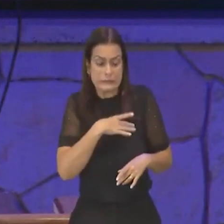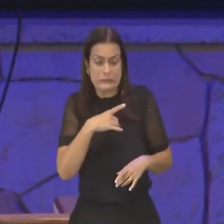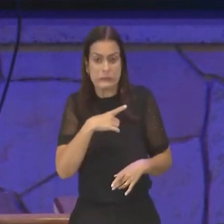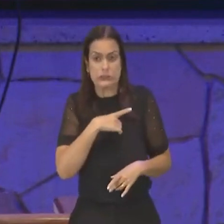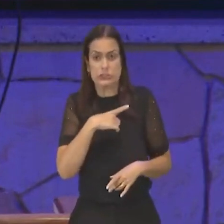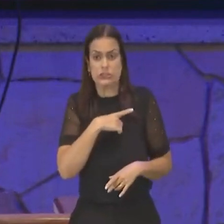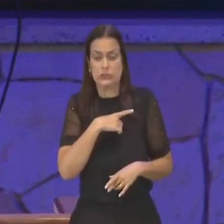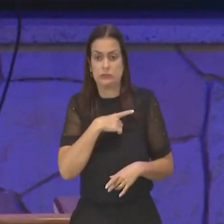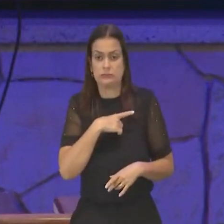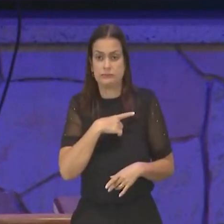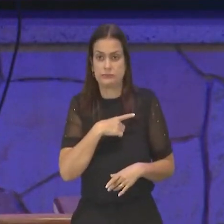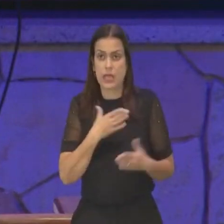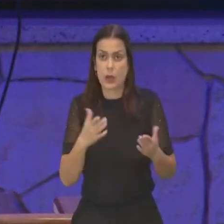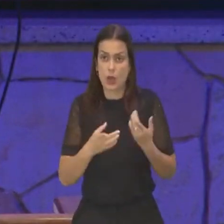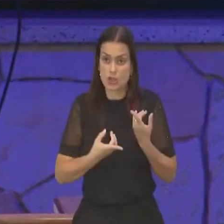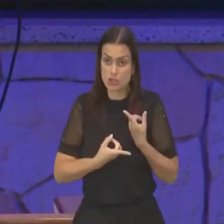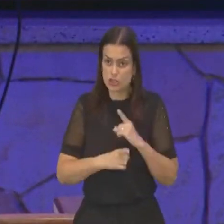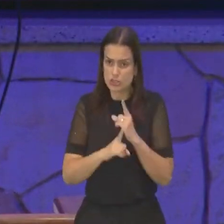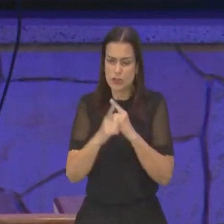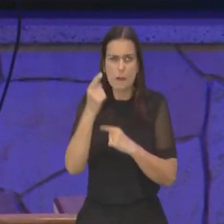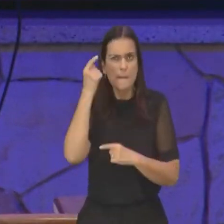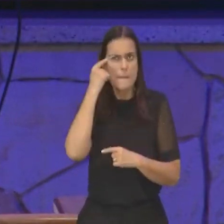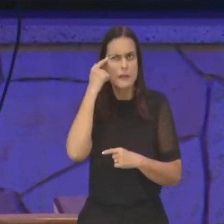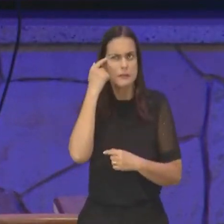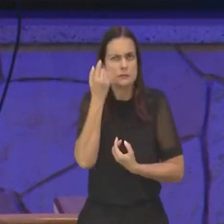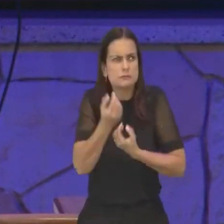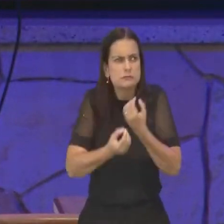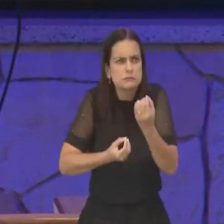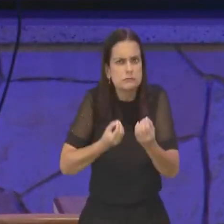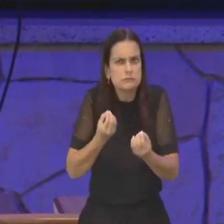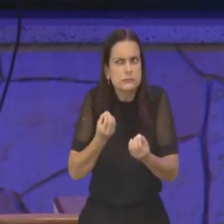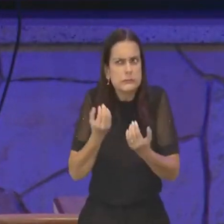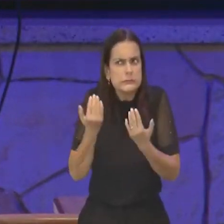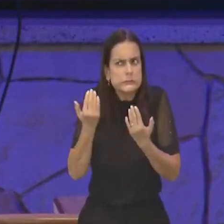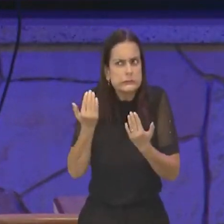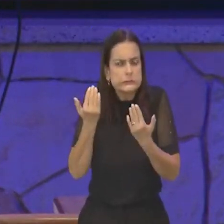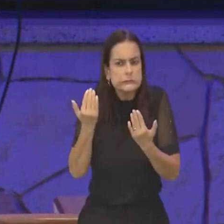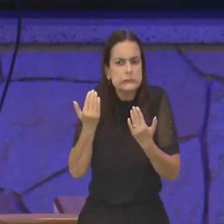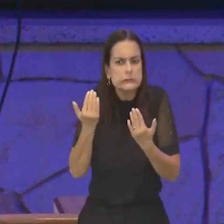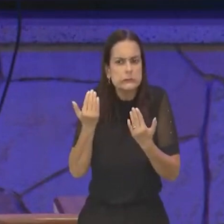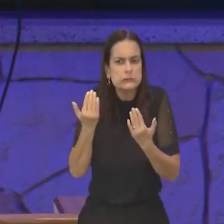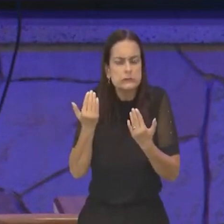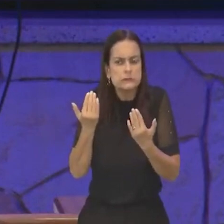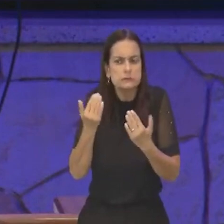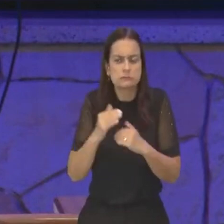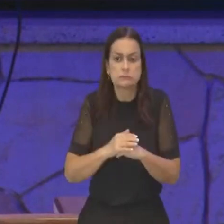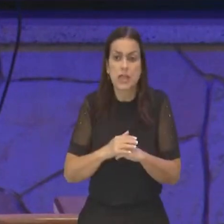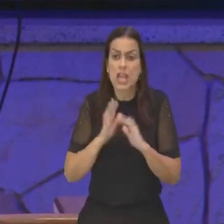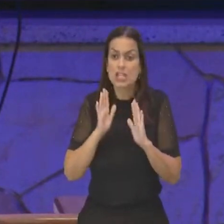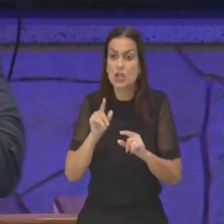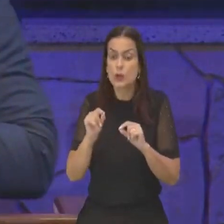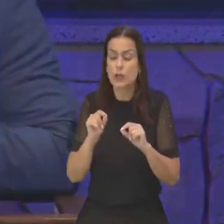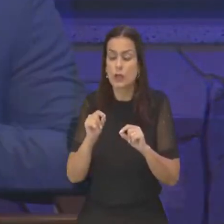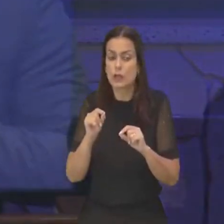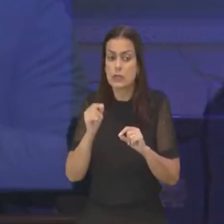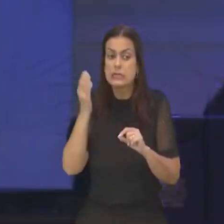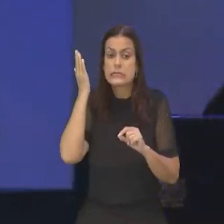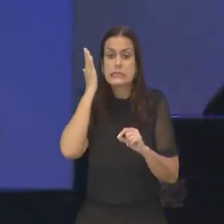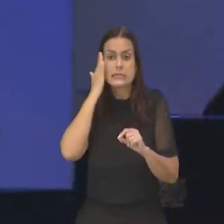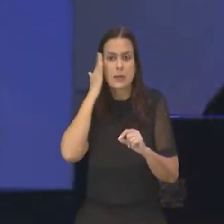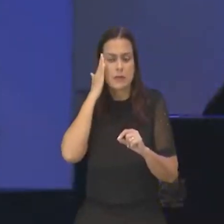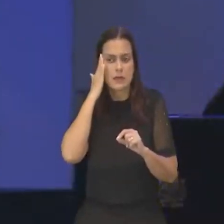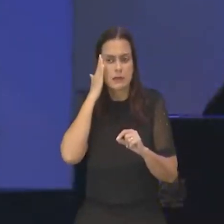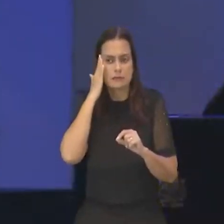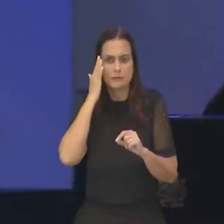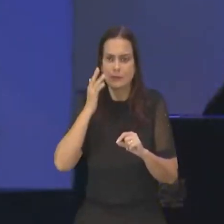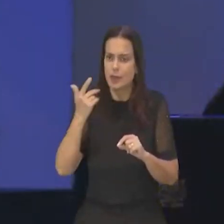E agora os discípulos pensavam e já sendo conhecedores de que não